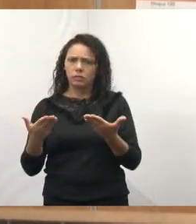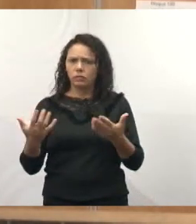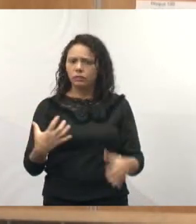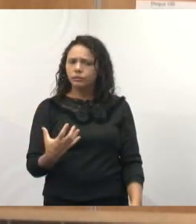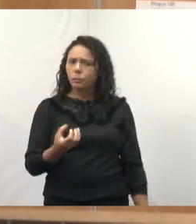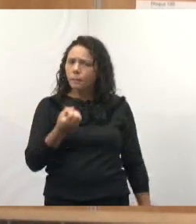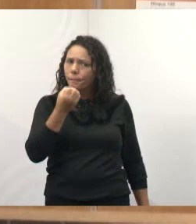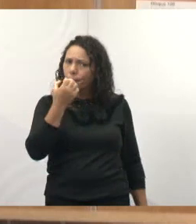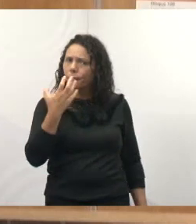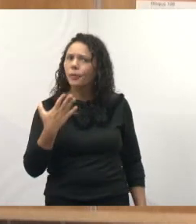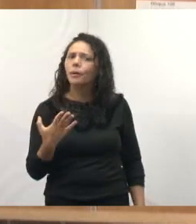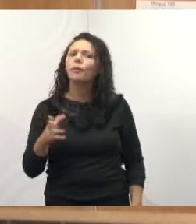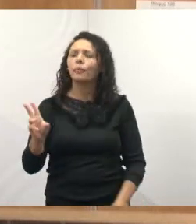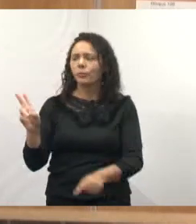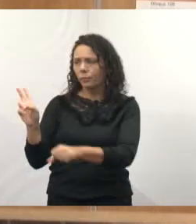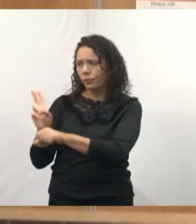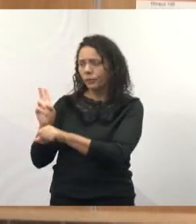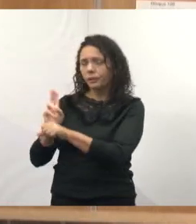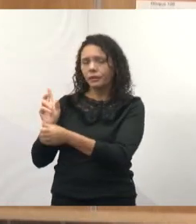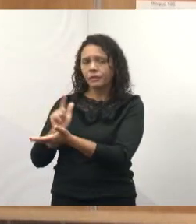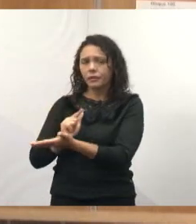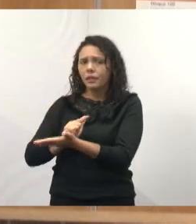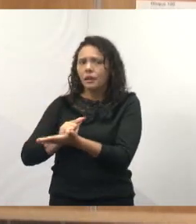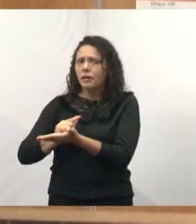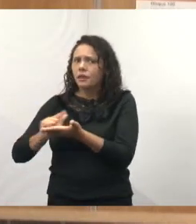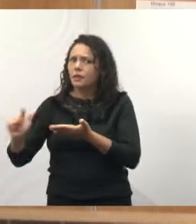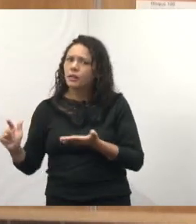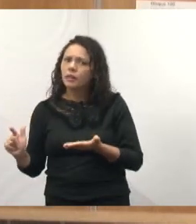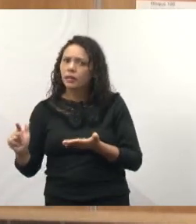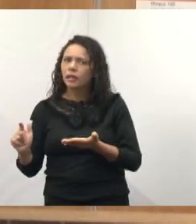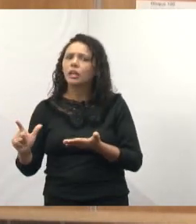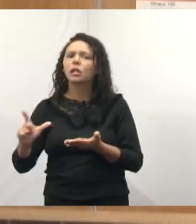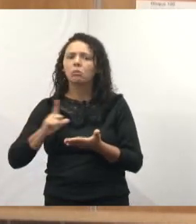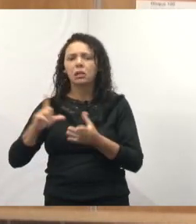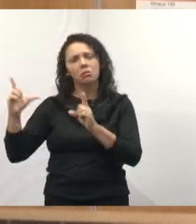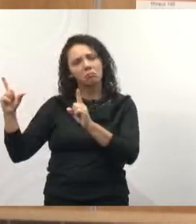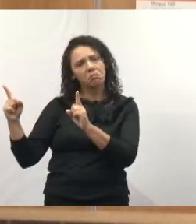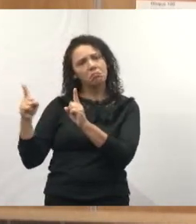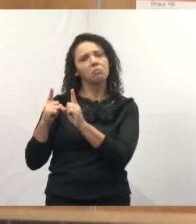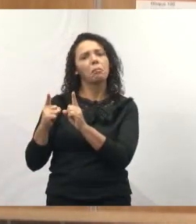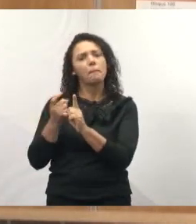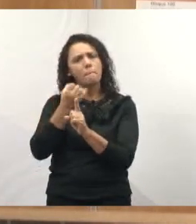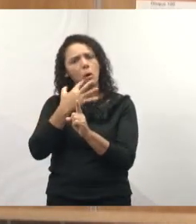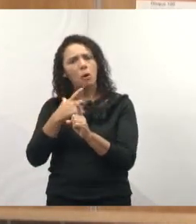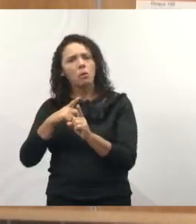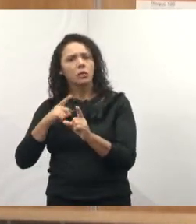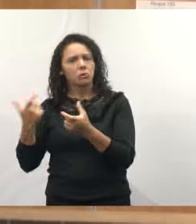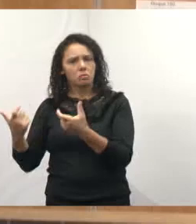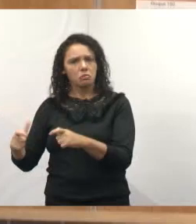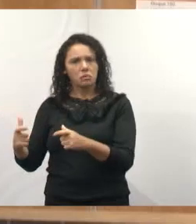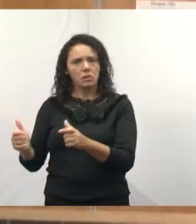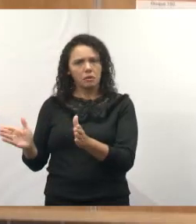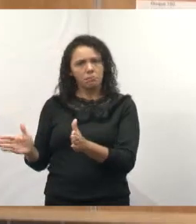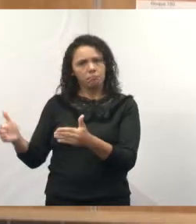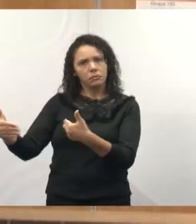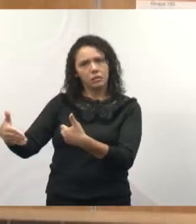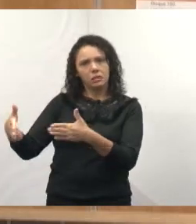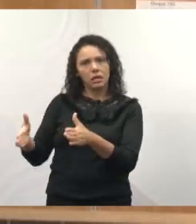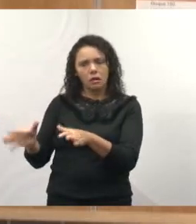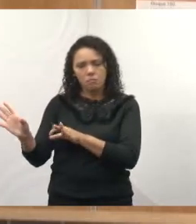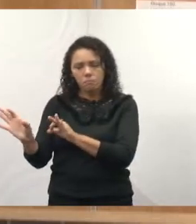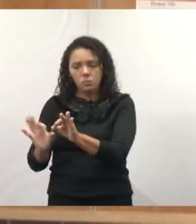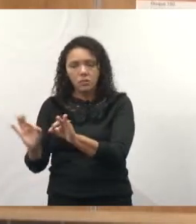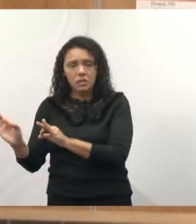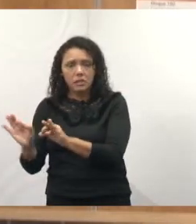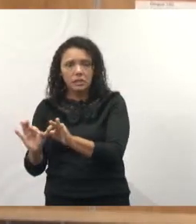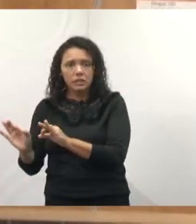Santa Casa está lá muito bem cuidada na limpeza. Hoje está bem cuidada no atendimento. Hoje tem sala organizada. Hoje tem maca. Hoje tem aonde